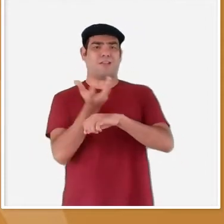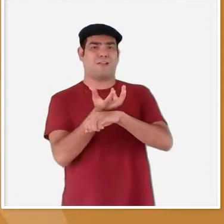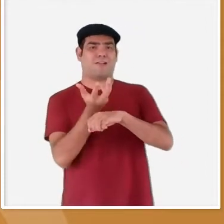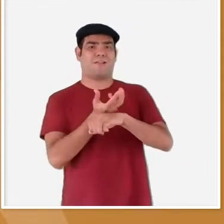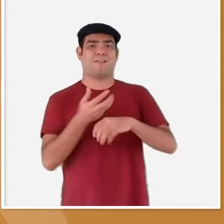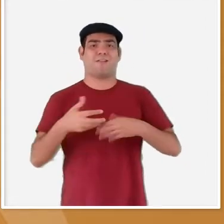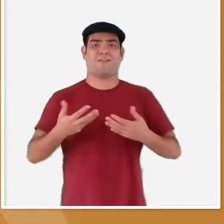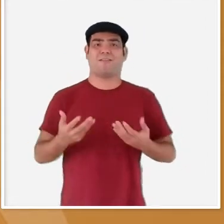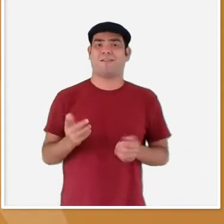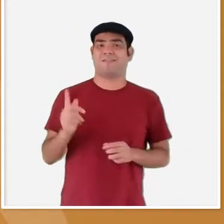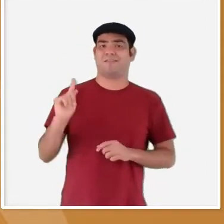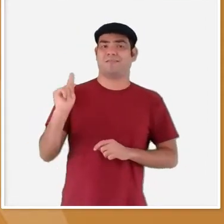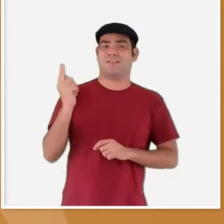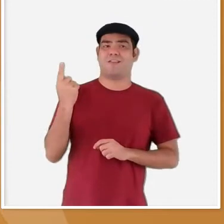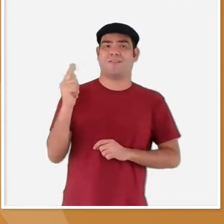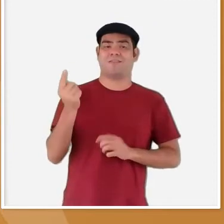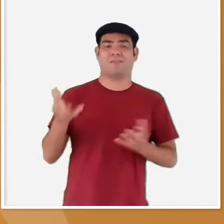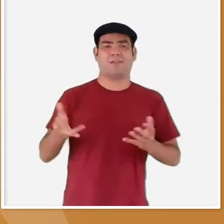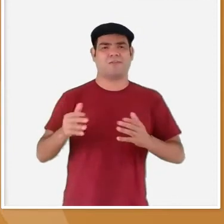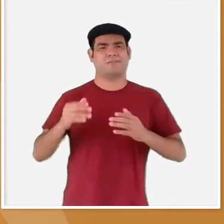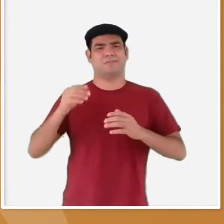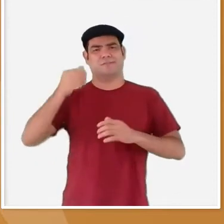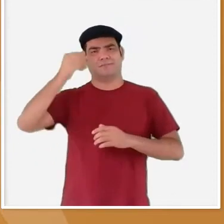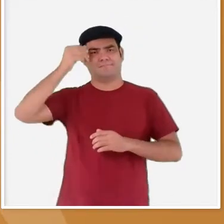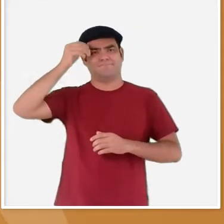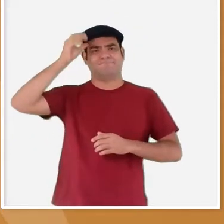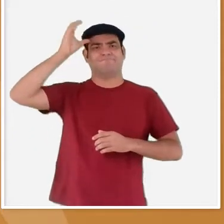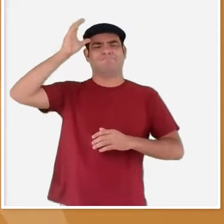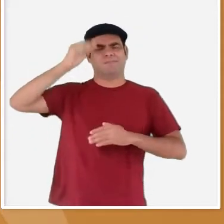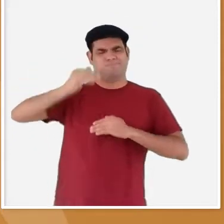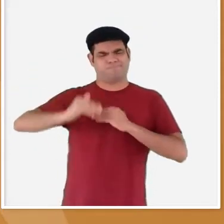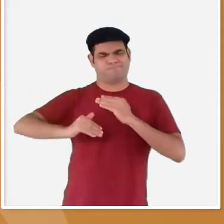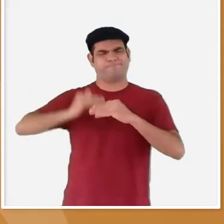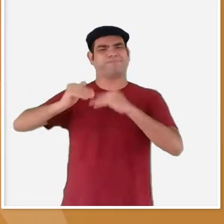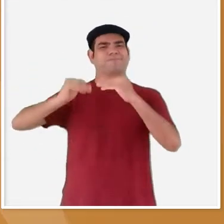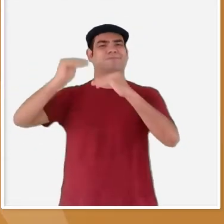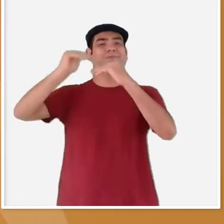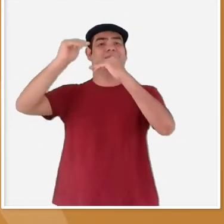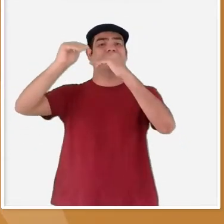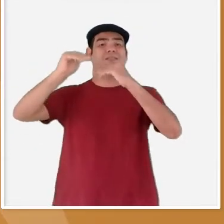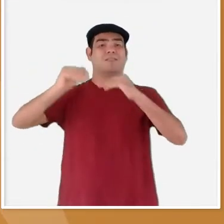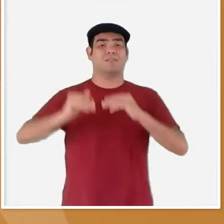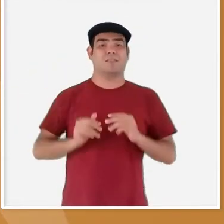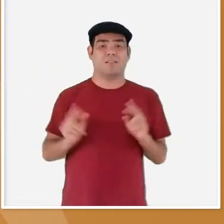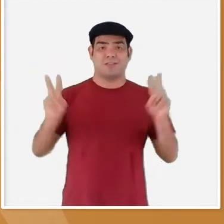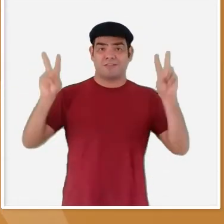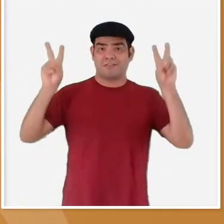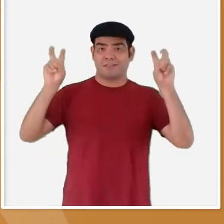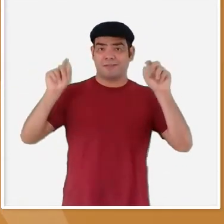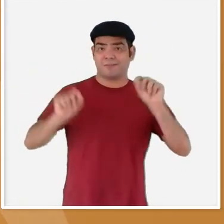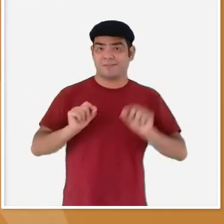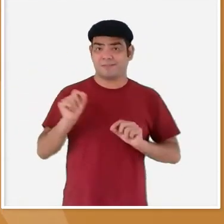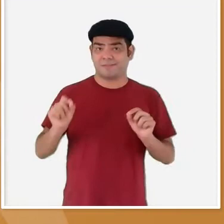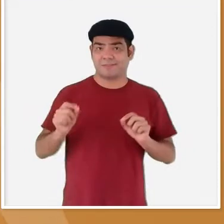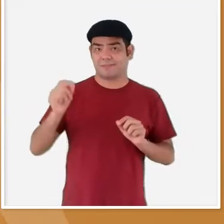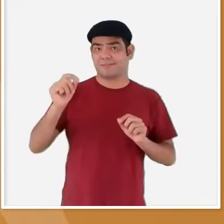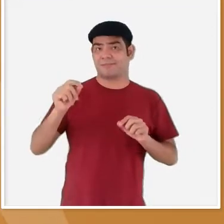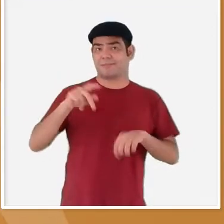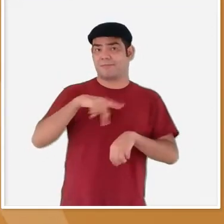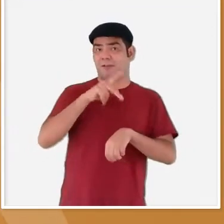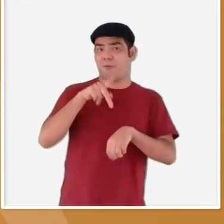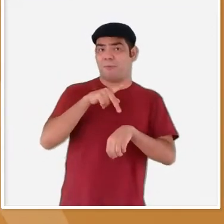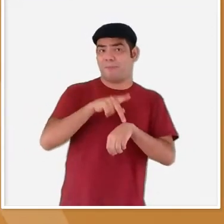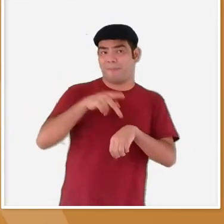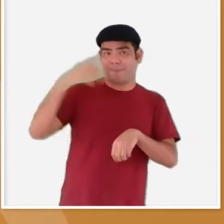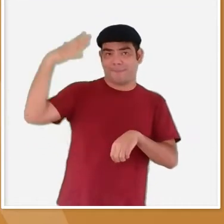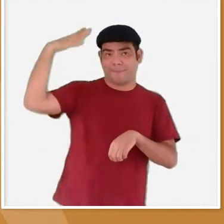nosso conhecimento, avançar no nosso estudo, abordando sobre o México. Mas antes, nós vamos fazer uma